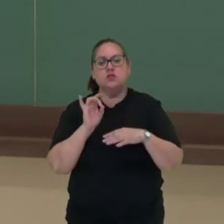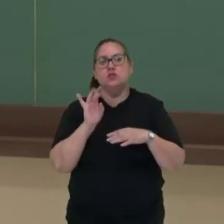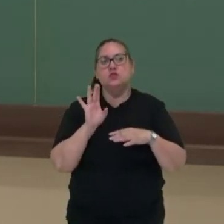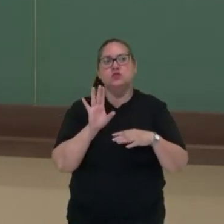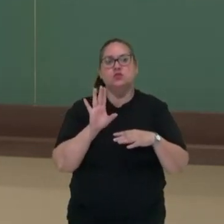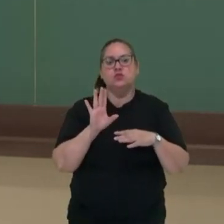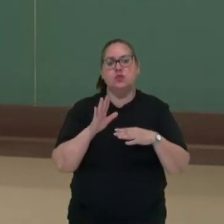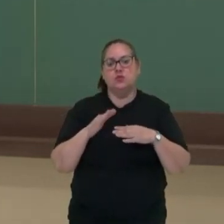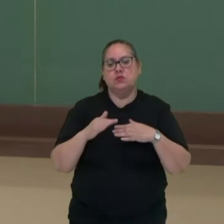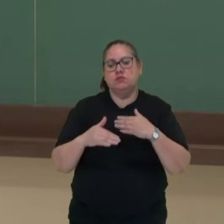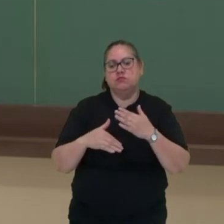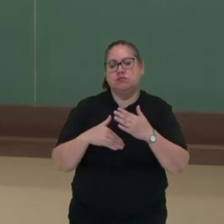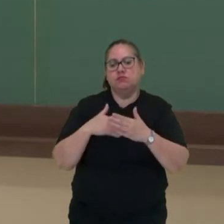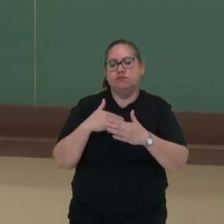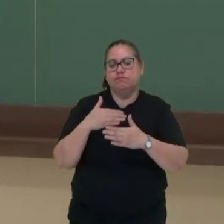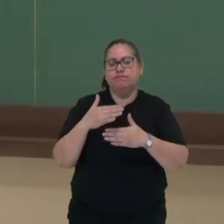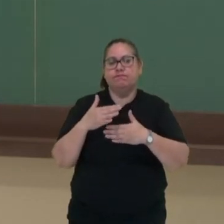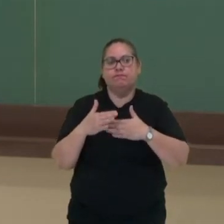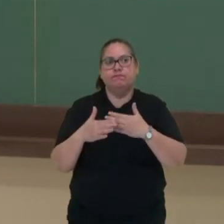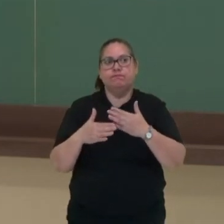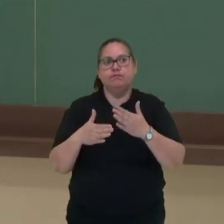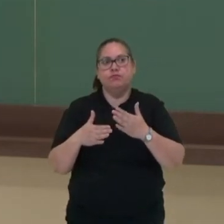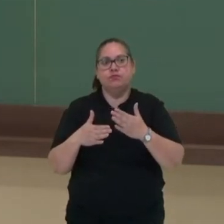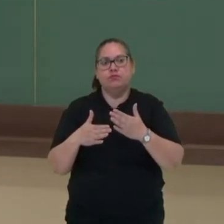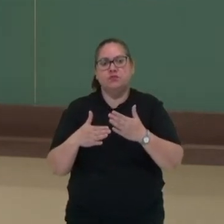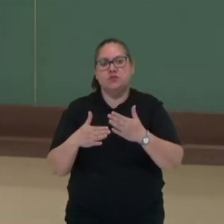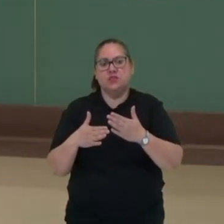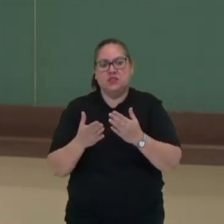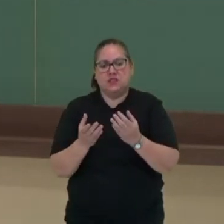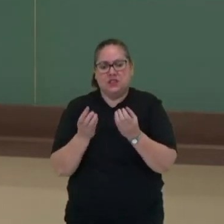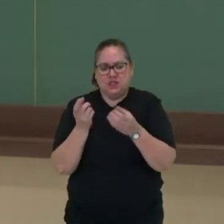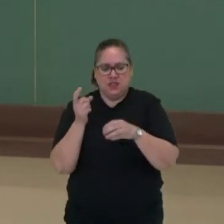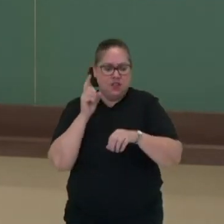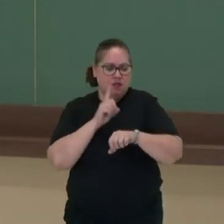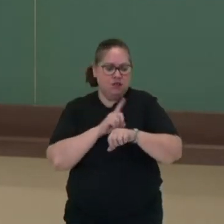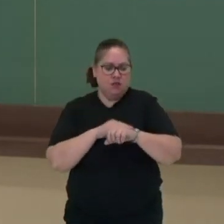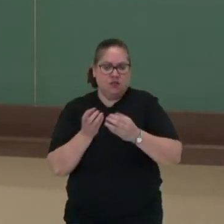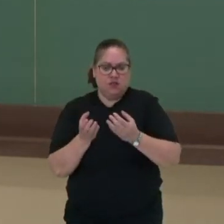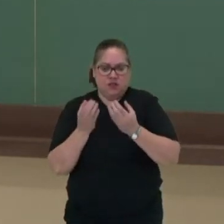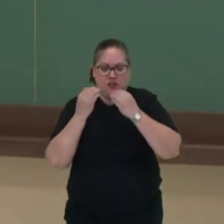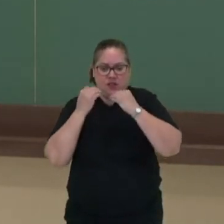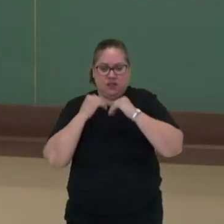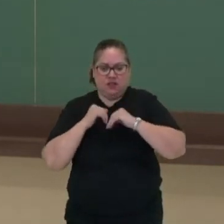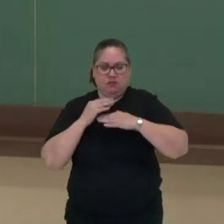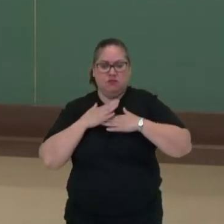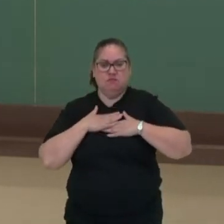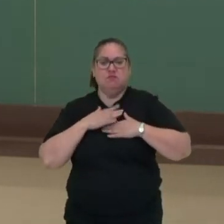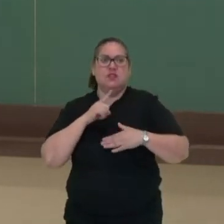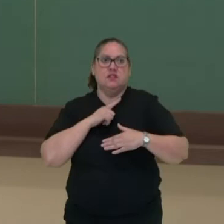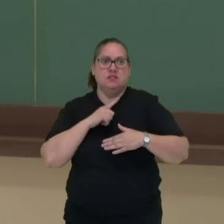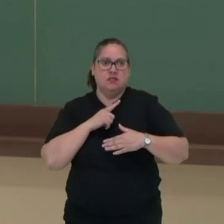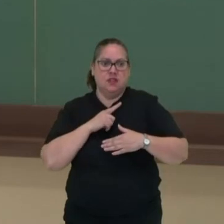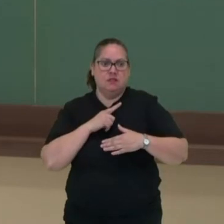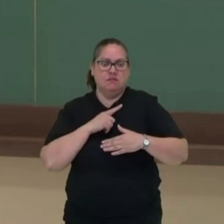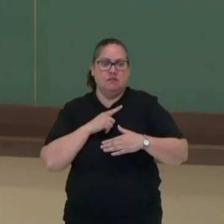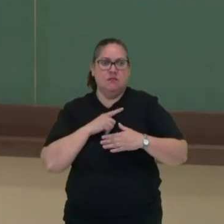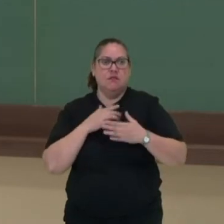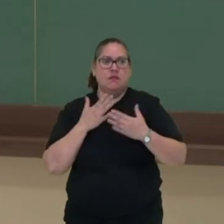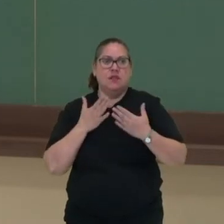o processo infeccioso, o momento que você está com a doença dentro do seu